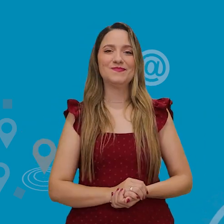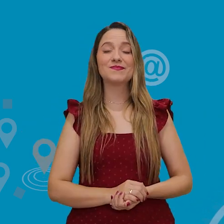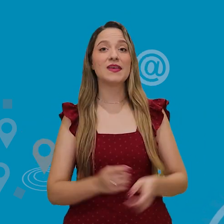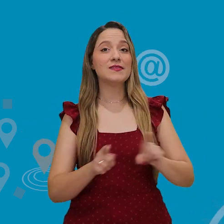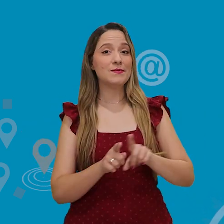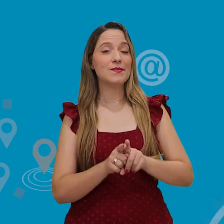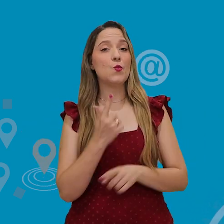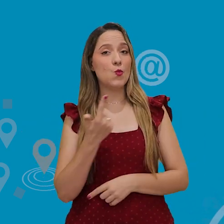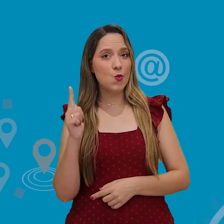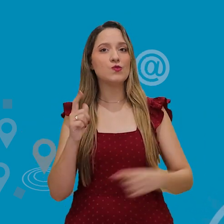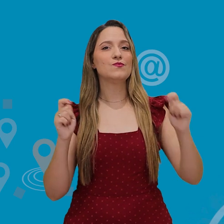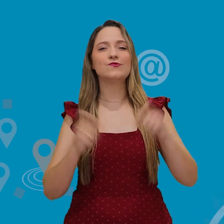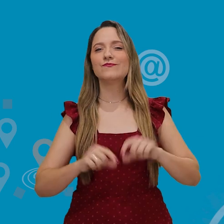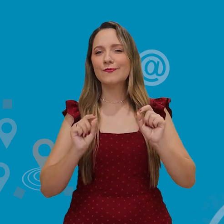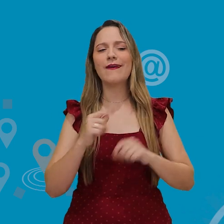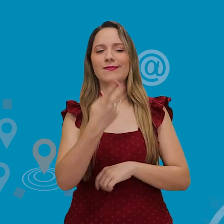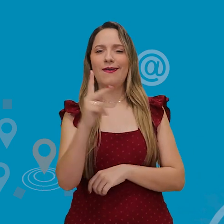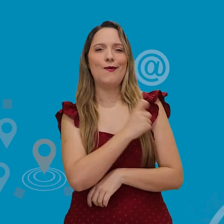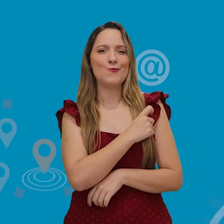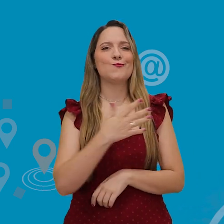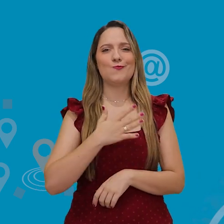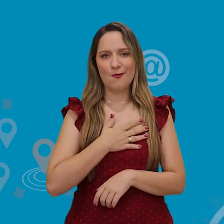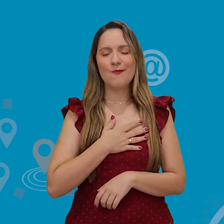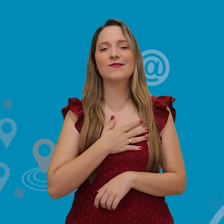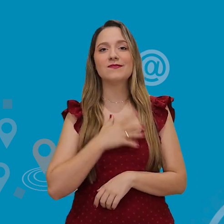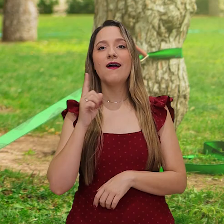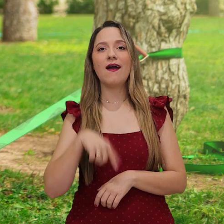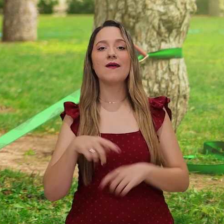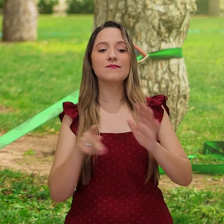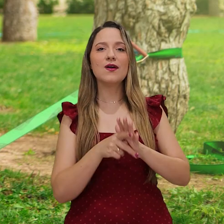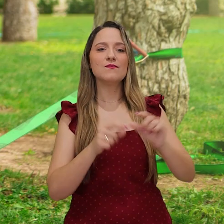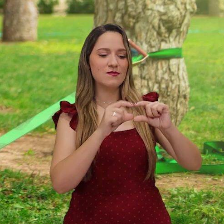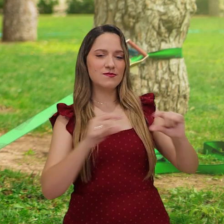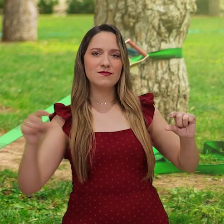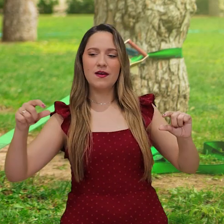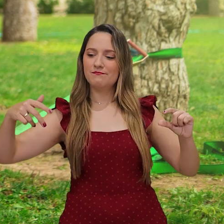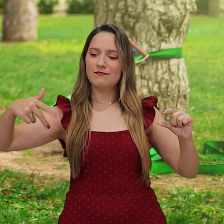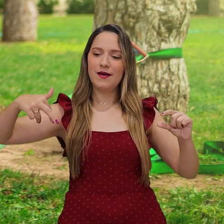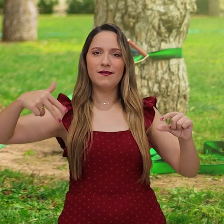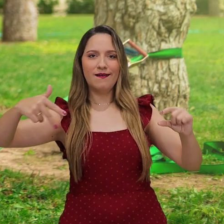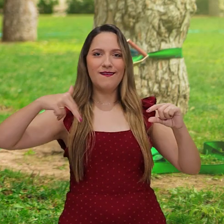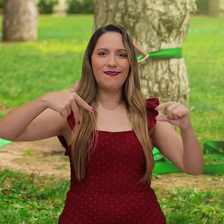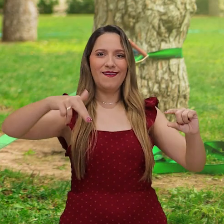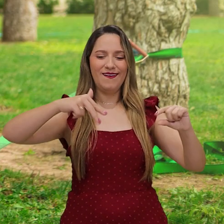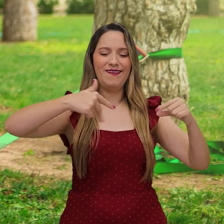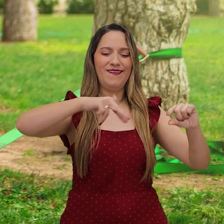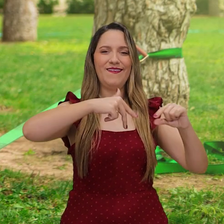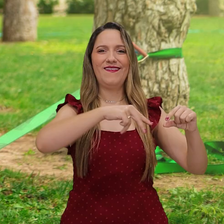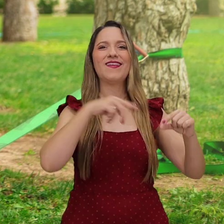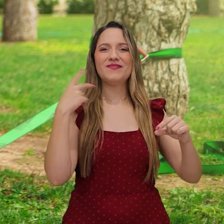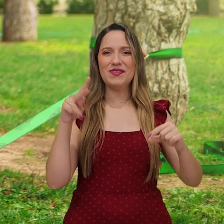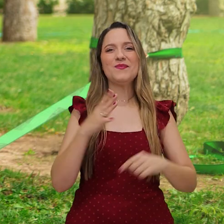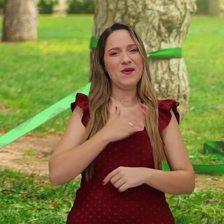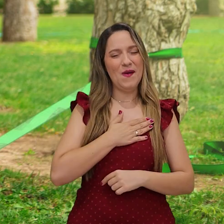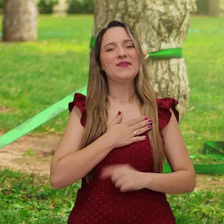que é possível, né, que sempre os meninos também gostam, é a prática do slackline, que é uma espécie de fita, né, como se fosse uma